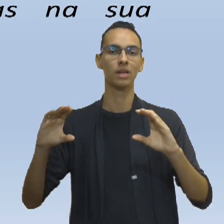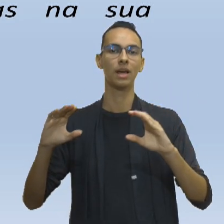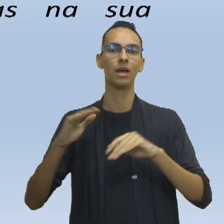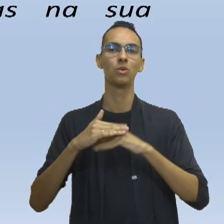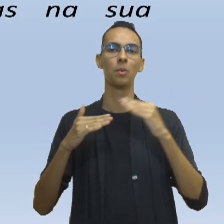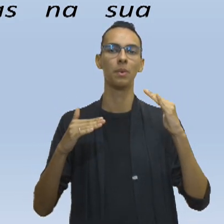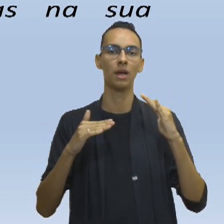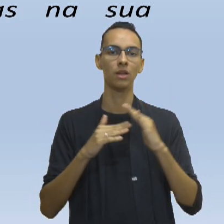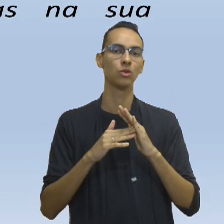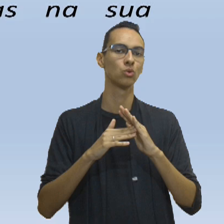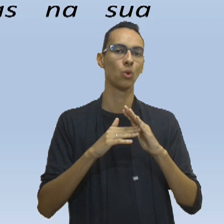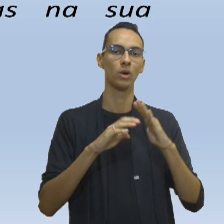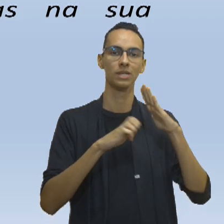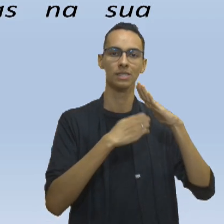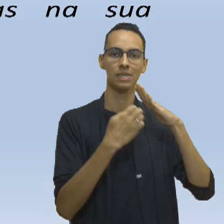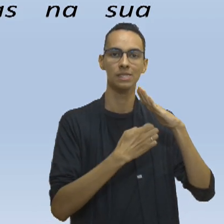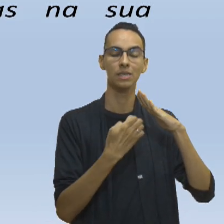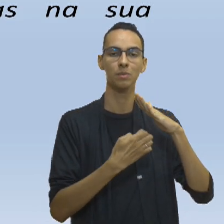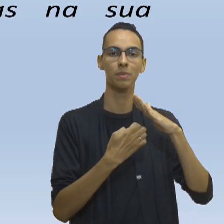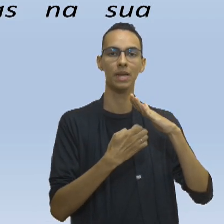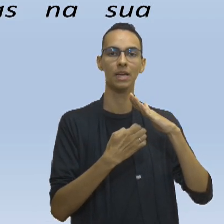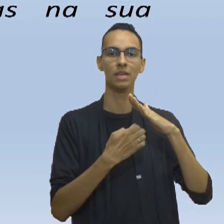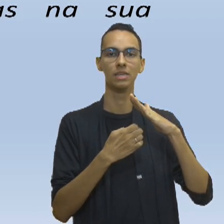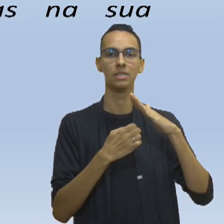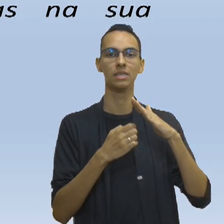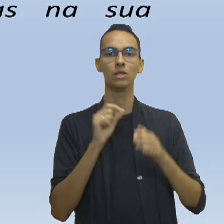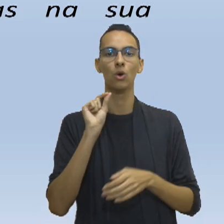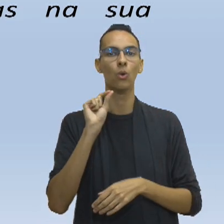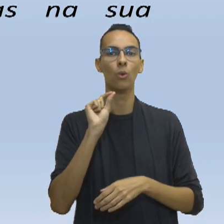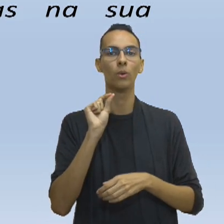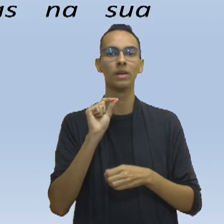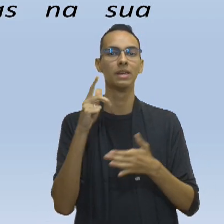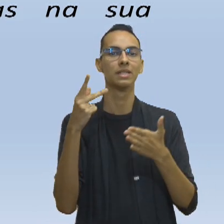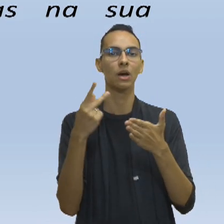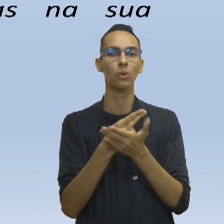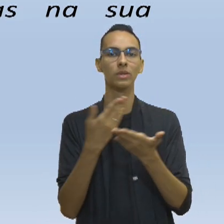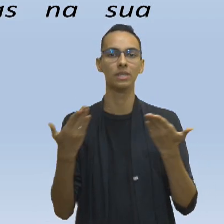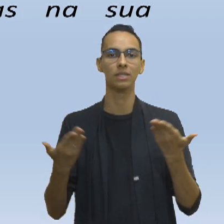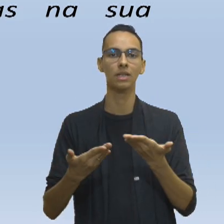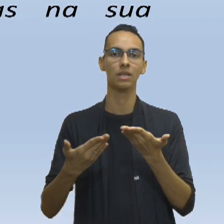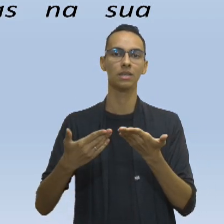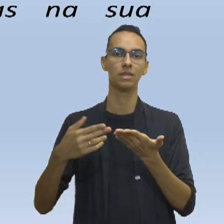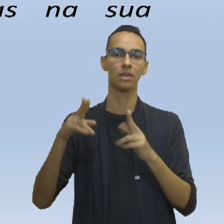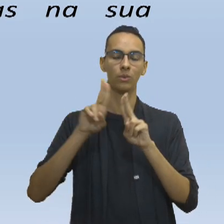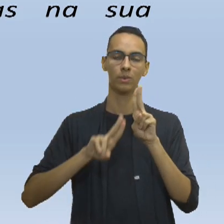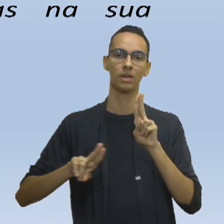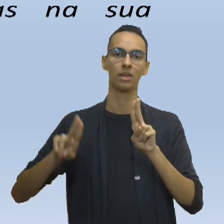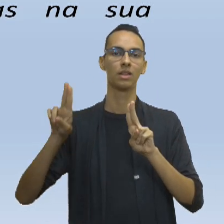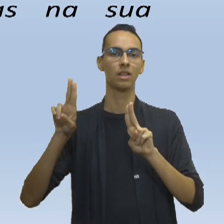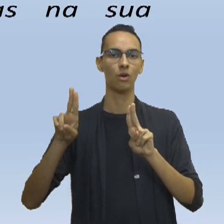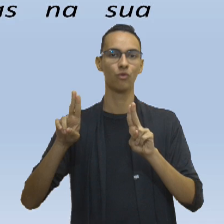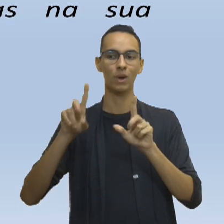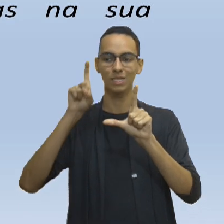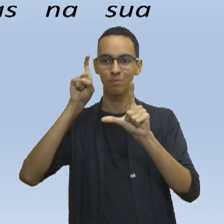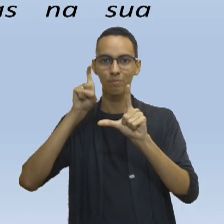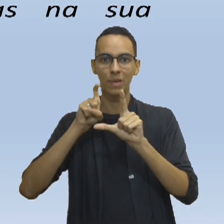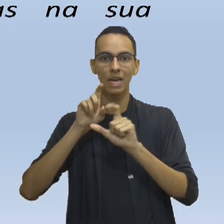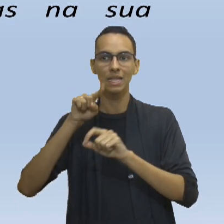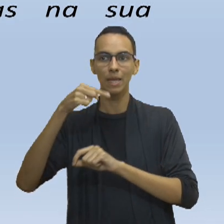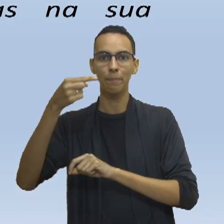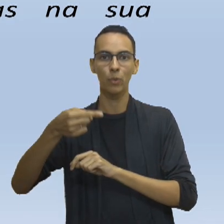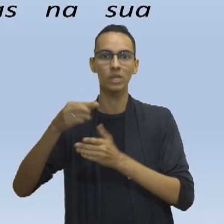compromisso da universidade de, quando a situação econômica, né, orçamentária da instituição regularizasse, essas pendências seriam quitadas,